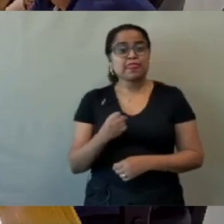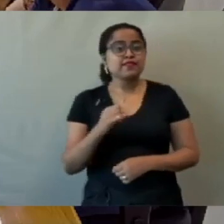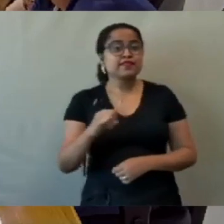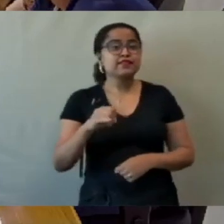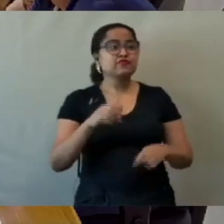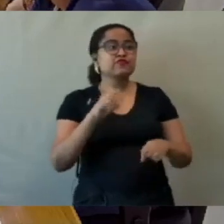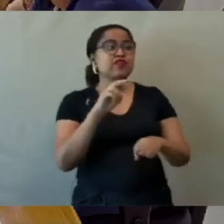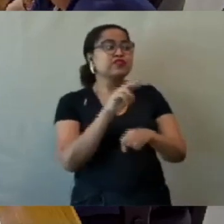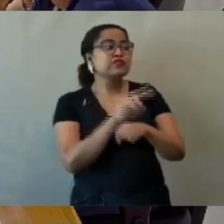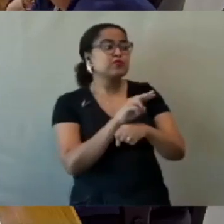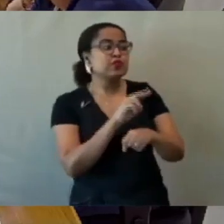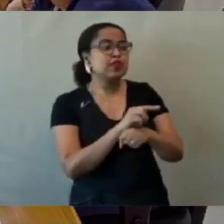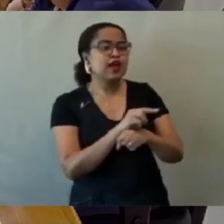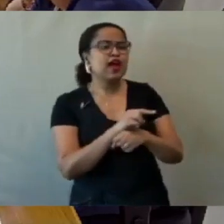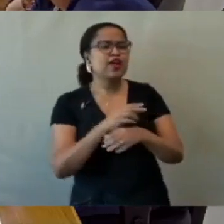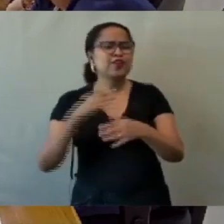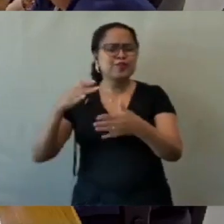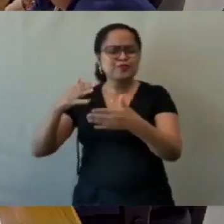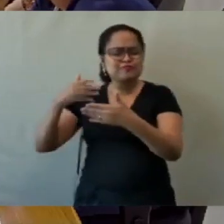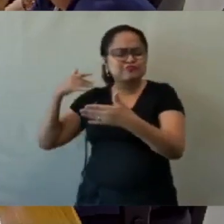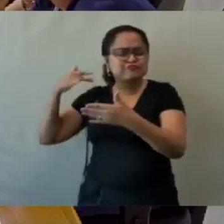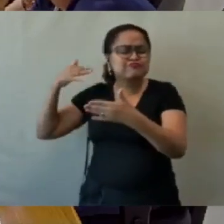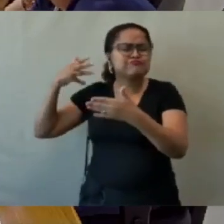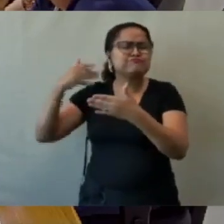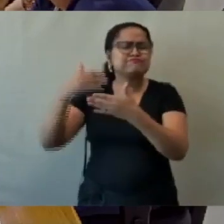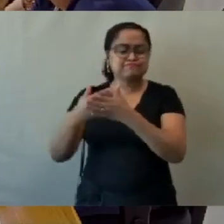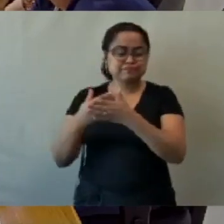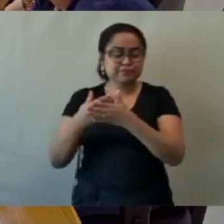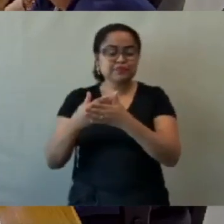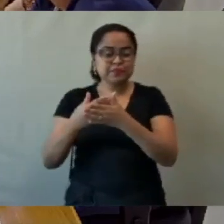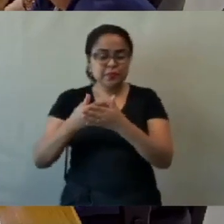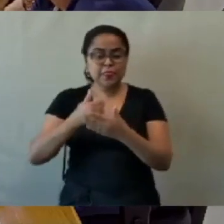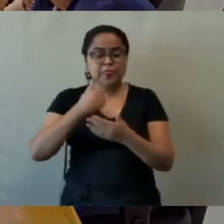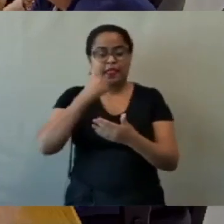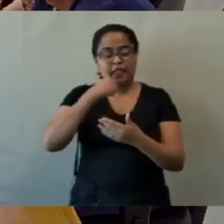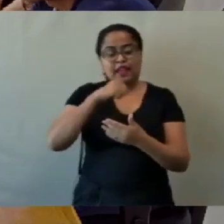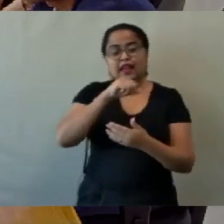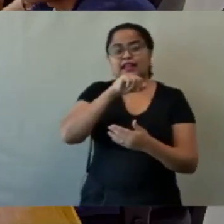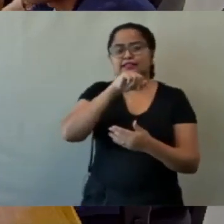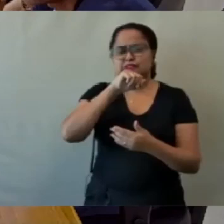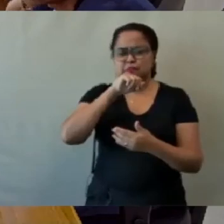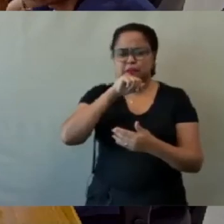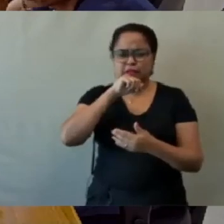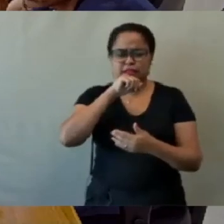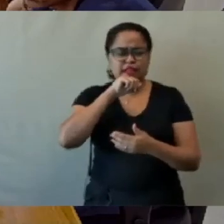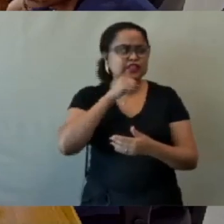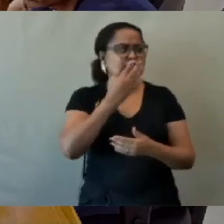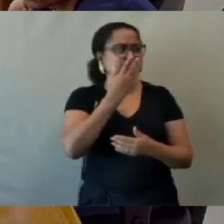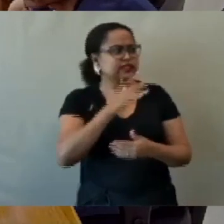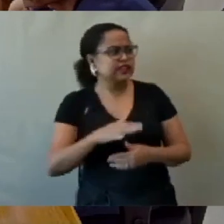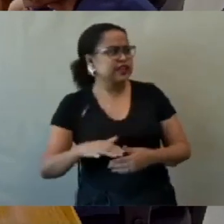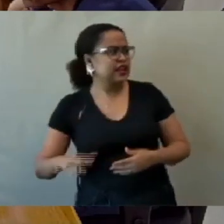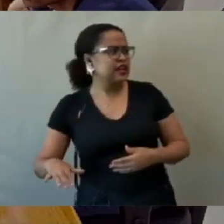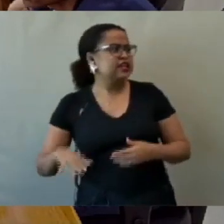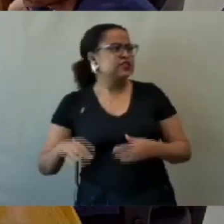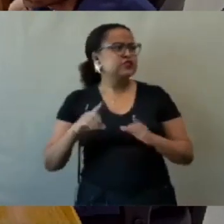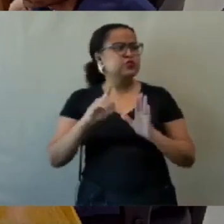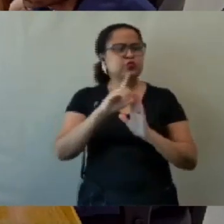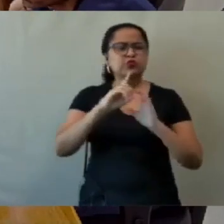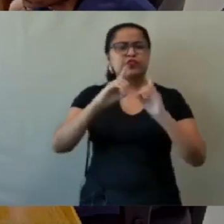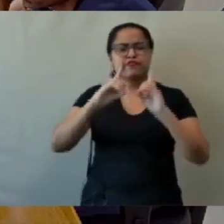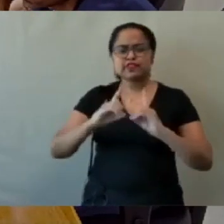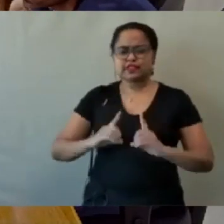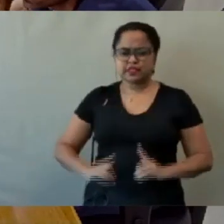cuidado estão, sobretudo, as mães atípicas, as crianças com deficiência, as crianças menores na primeira